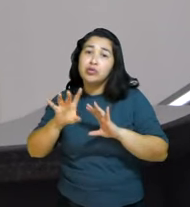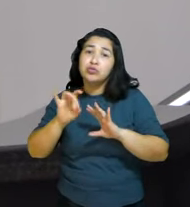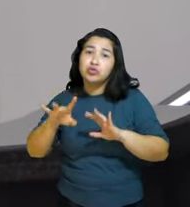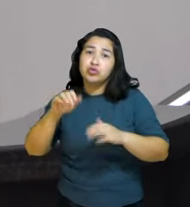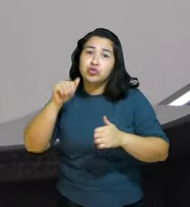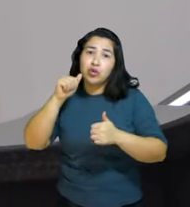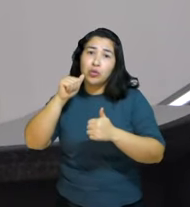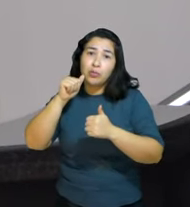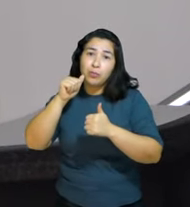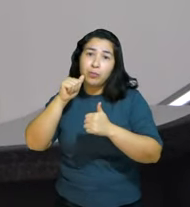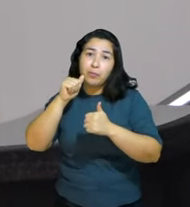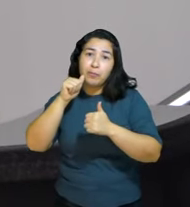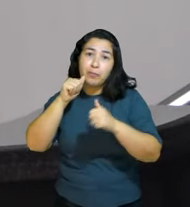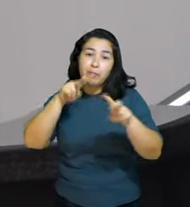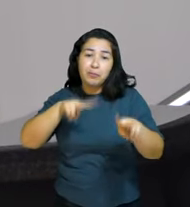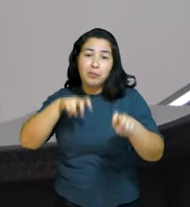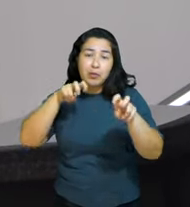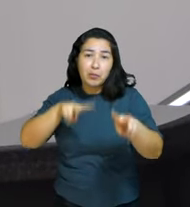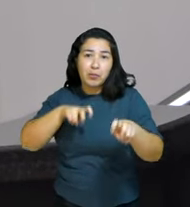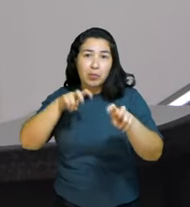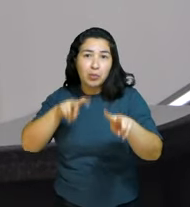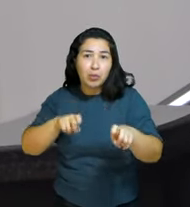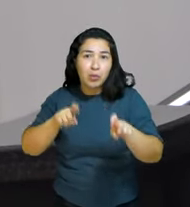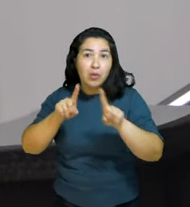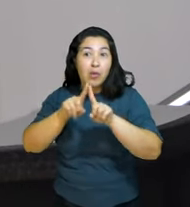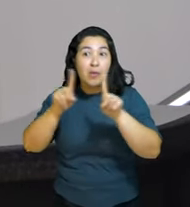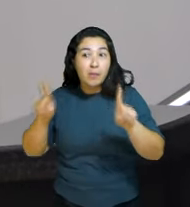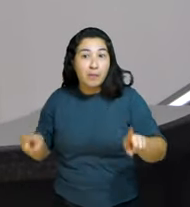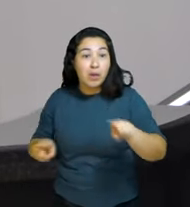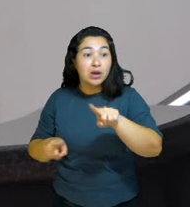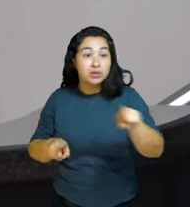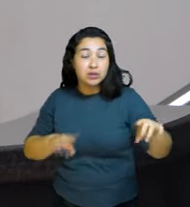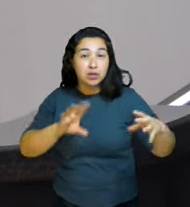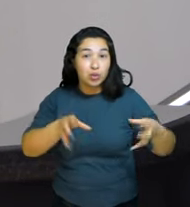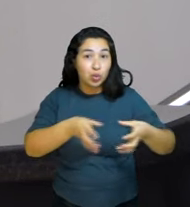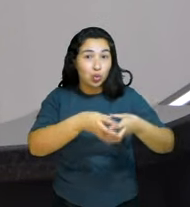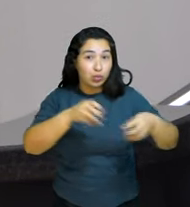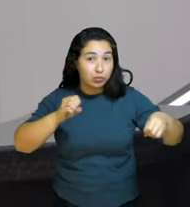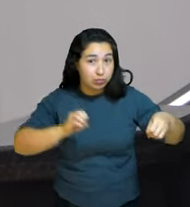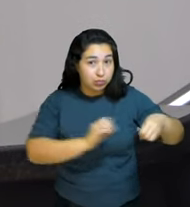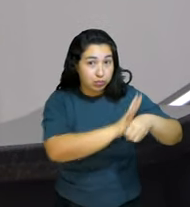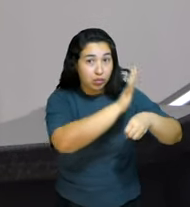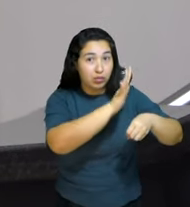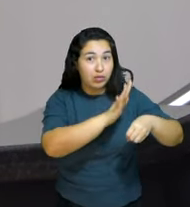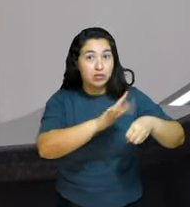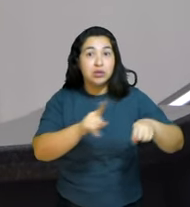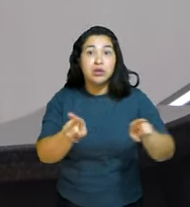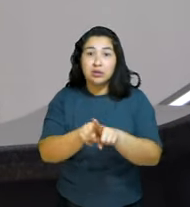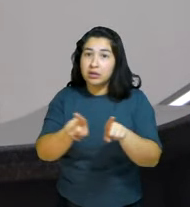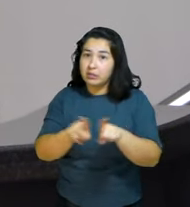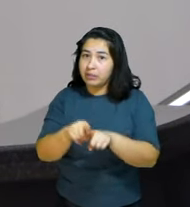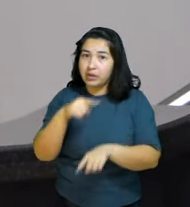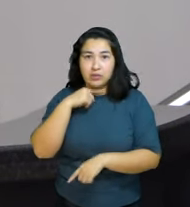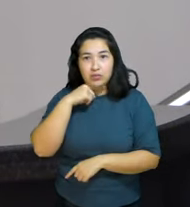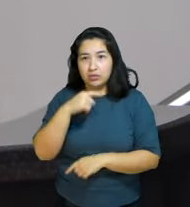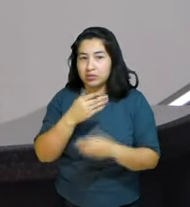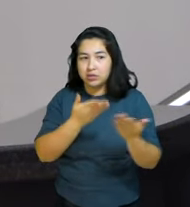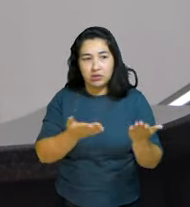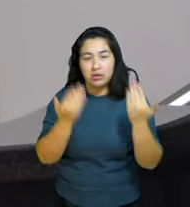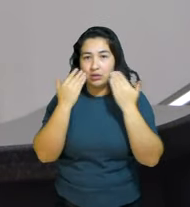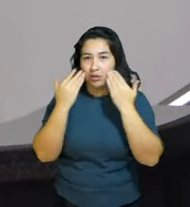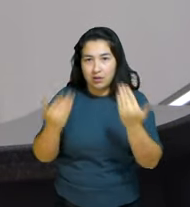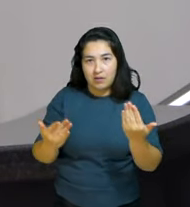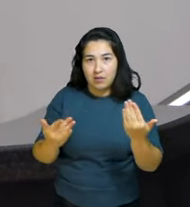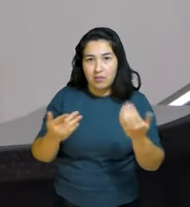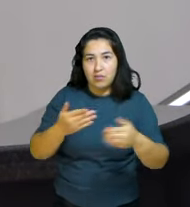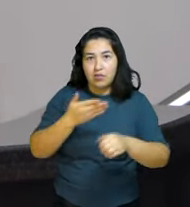foi respeitada, também não teve a oportunidade de estar presente e demonstrar a sua atuação, o trabalho